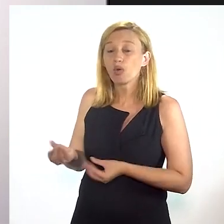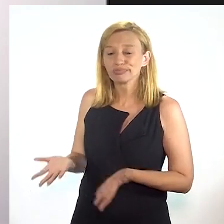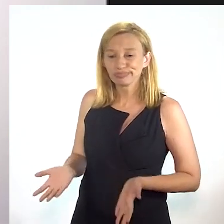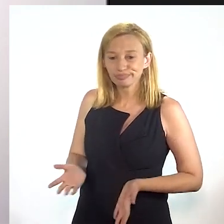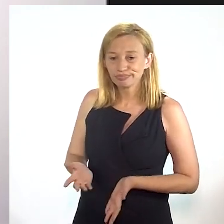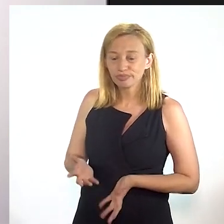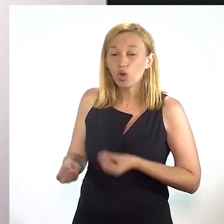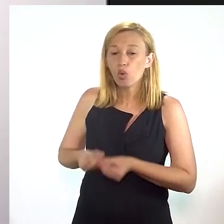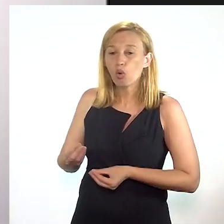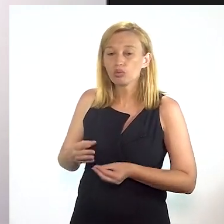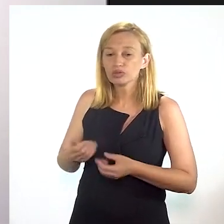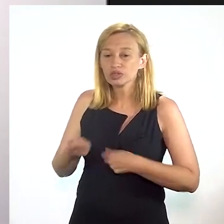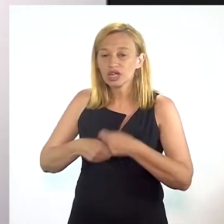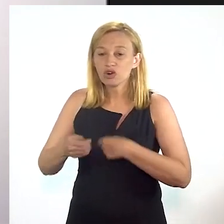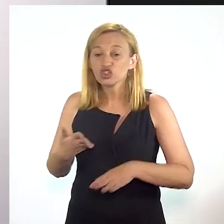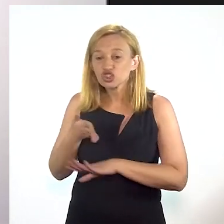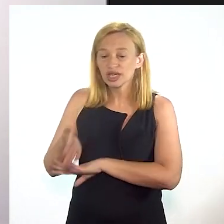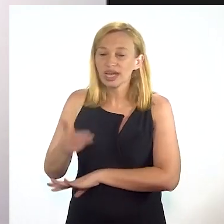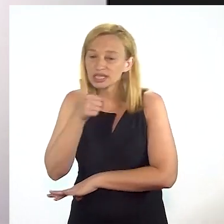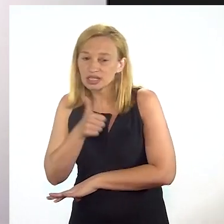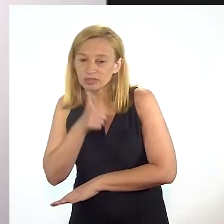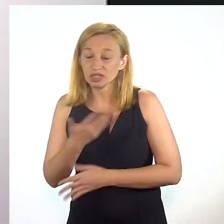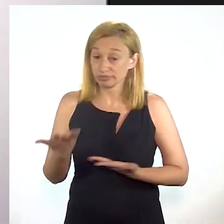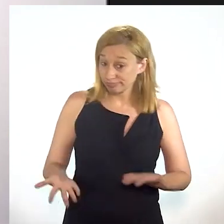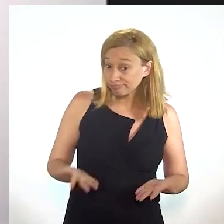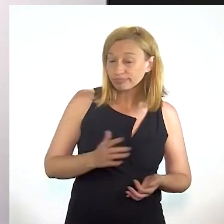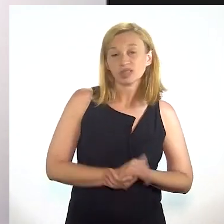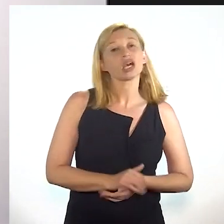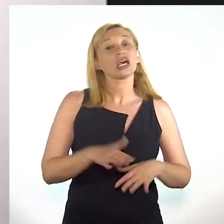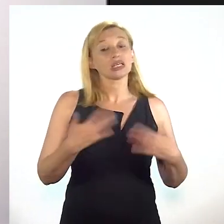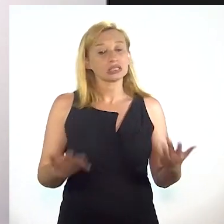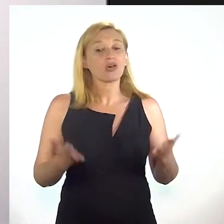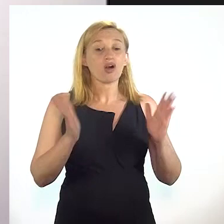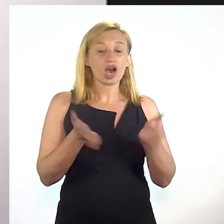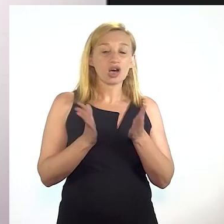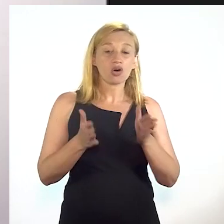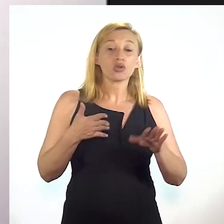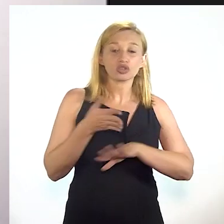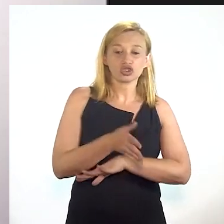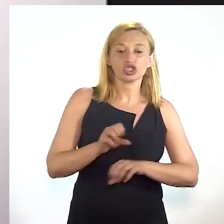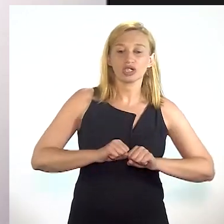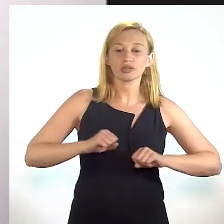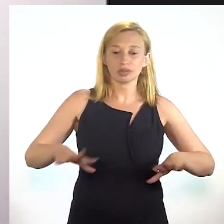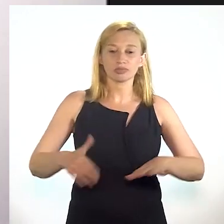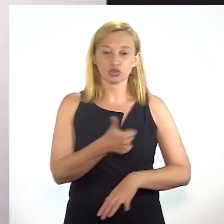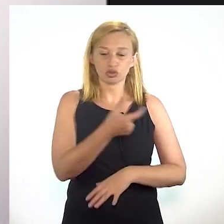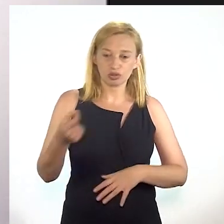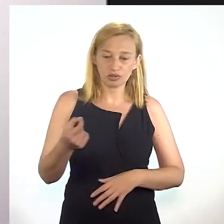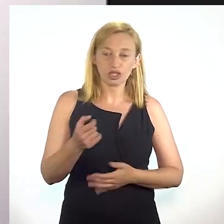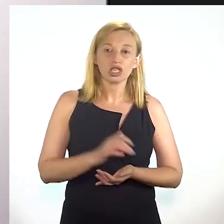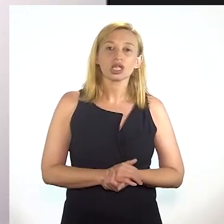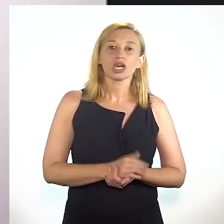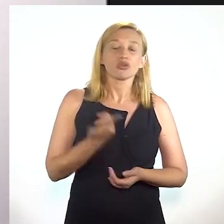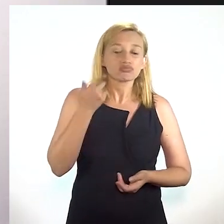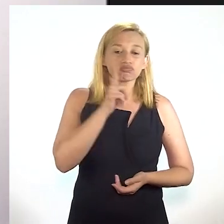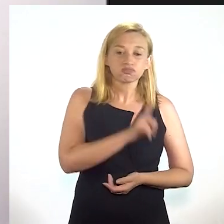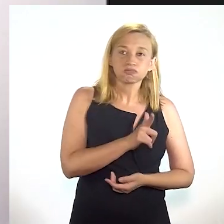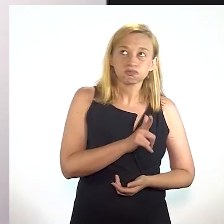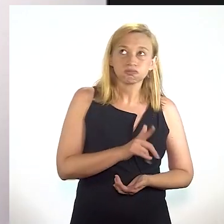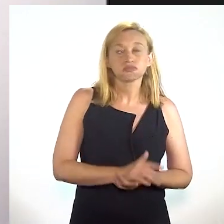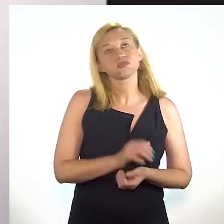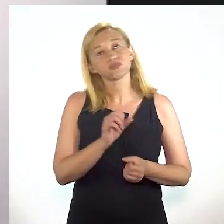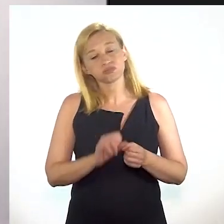na periferia, vai chegar, como que o meu negócio pode chegar até essas meninas e essas mulheres. Então, agora, quando chega a pandemia,